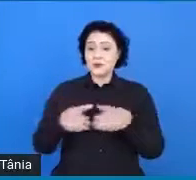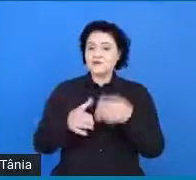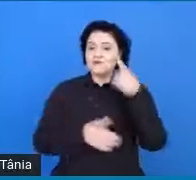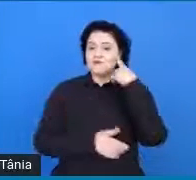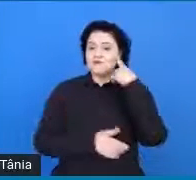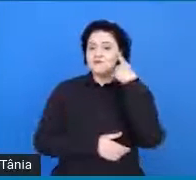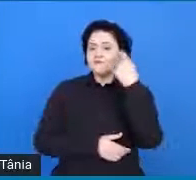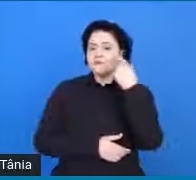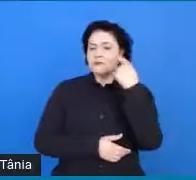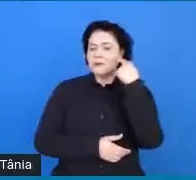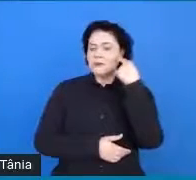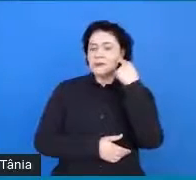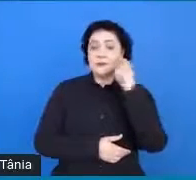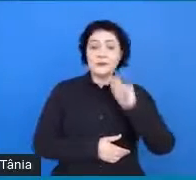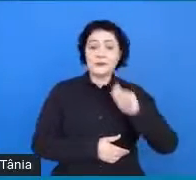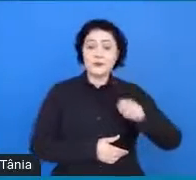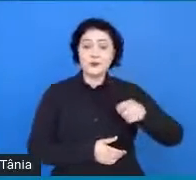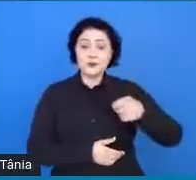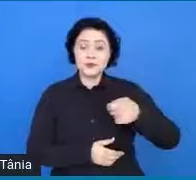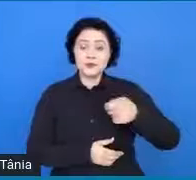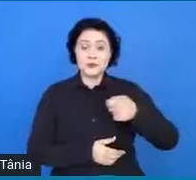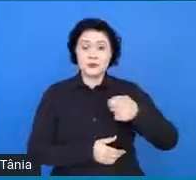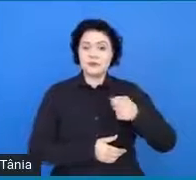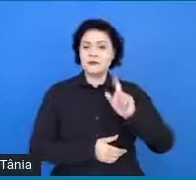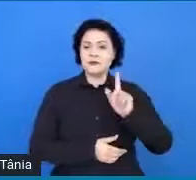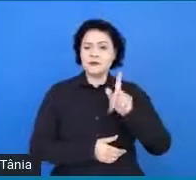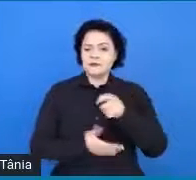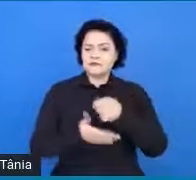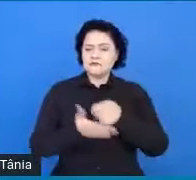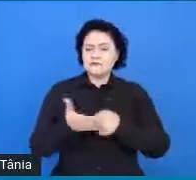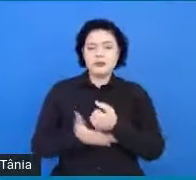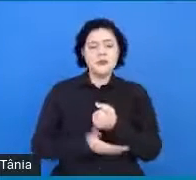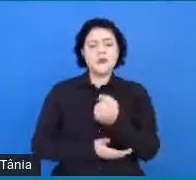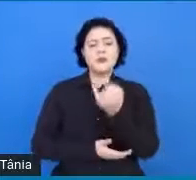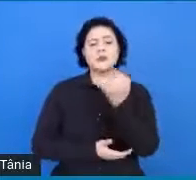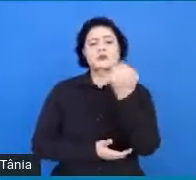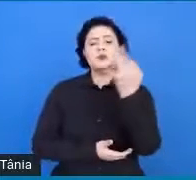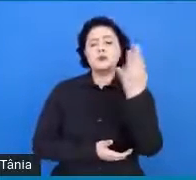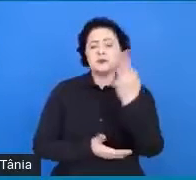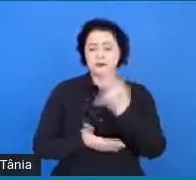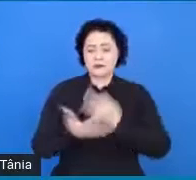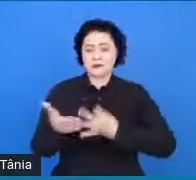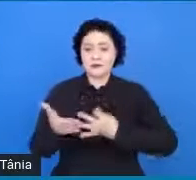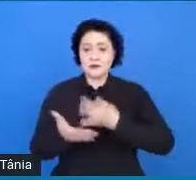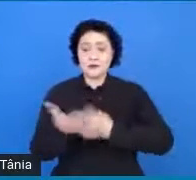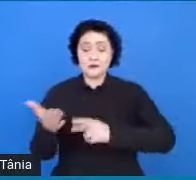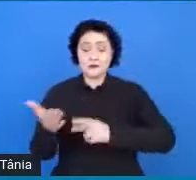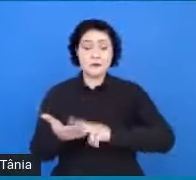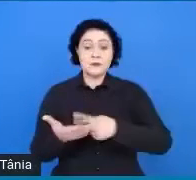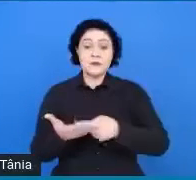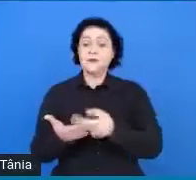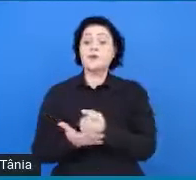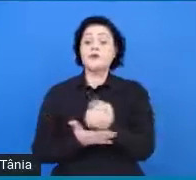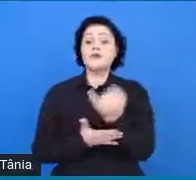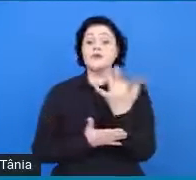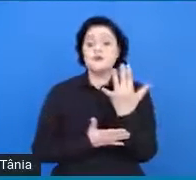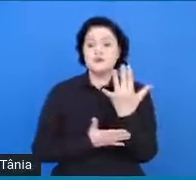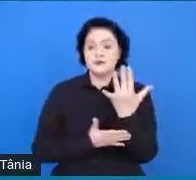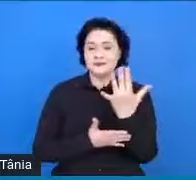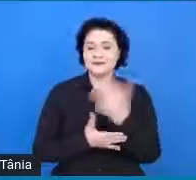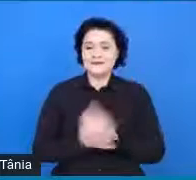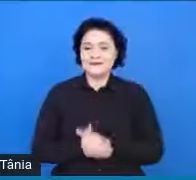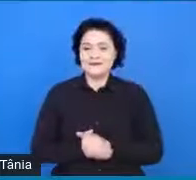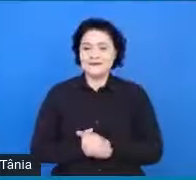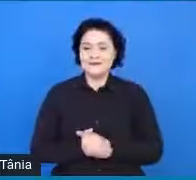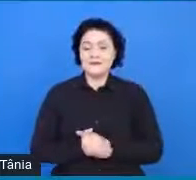ideia eventualmente que anotou isso quantos textos já traduziu Lenco